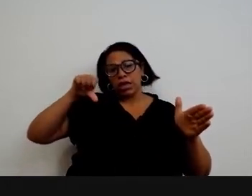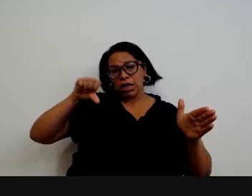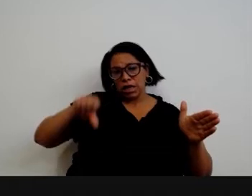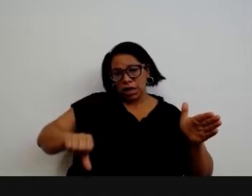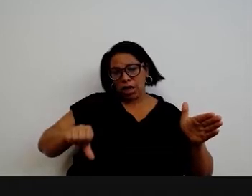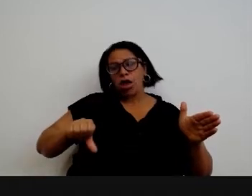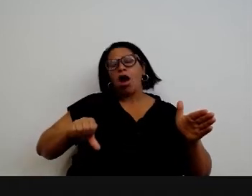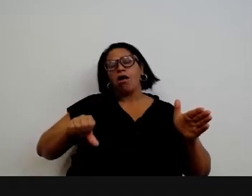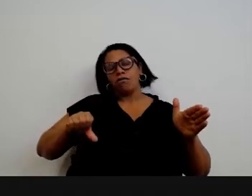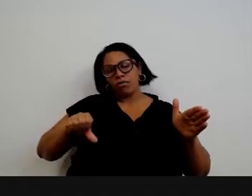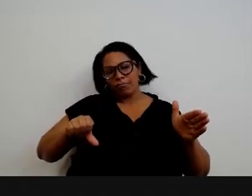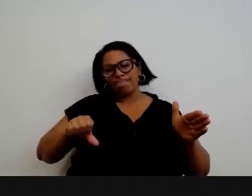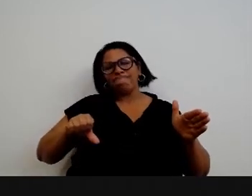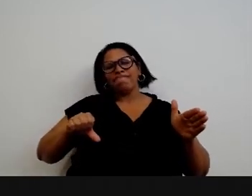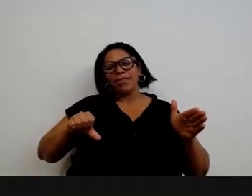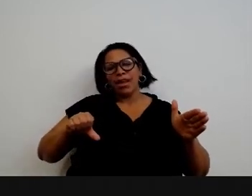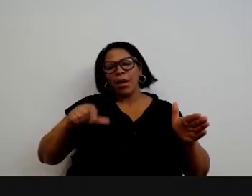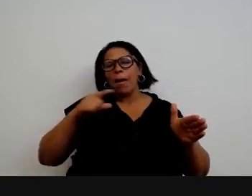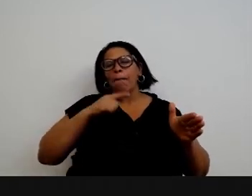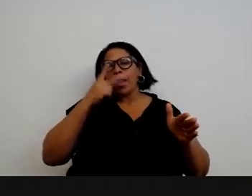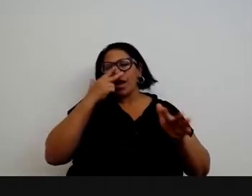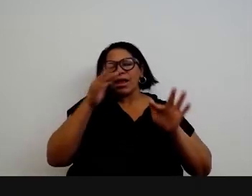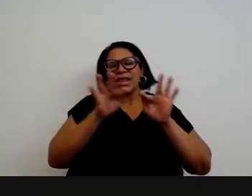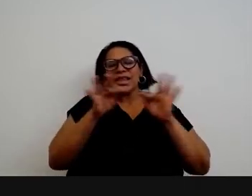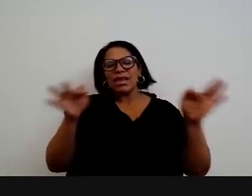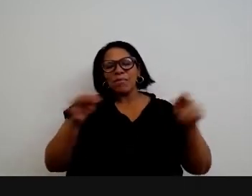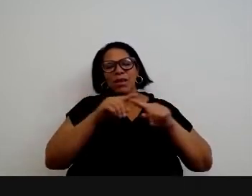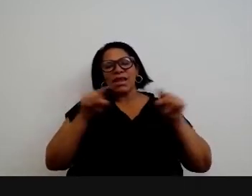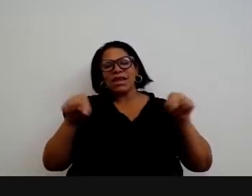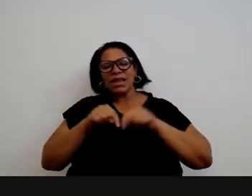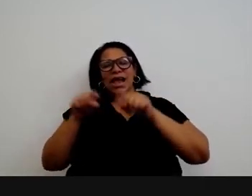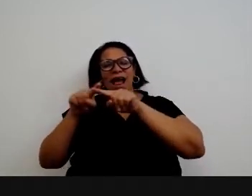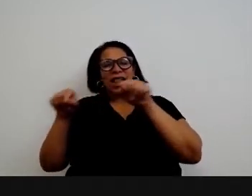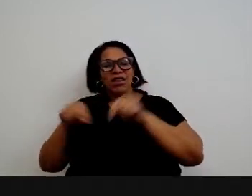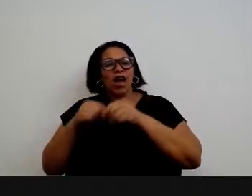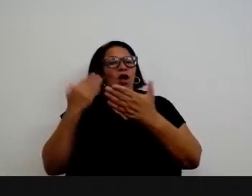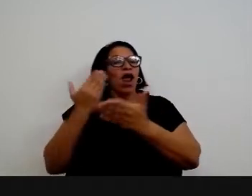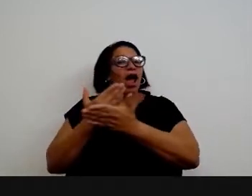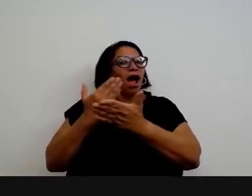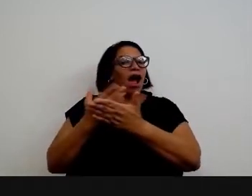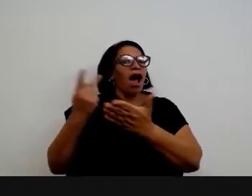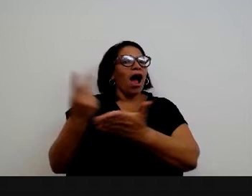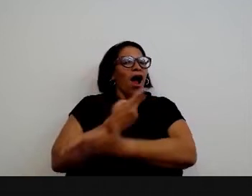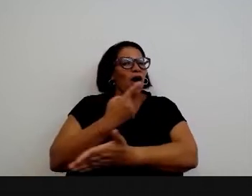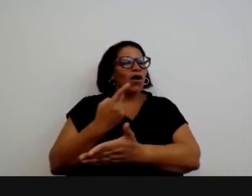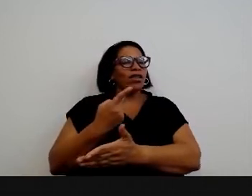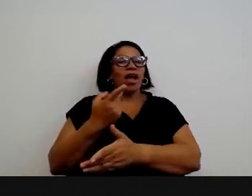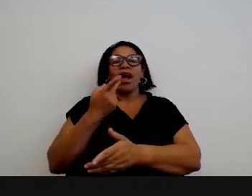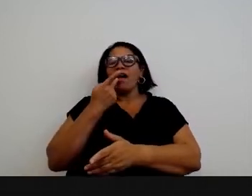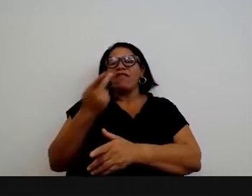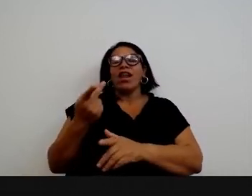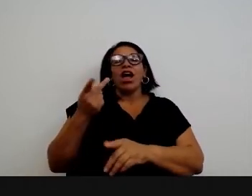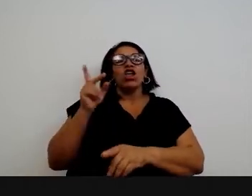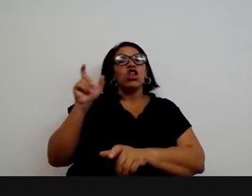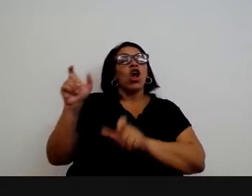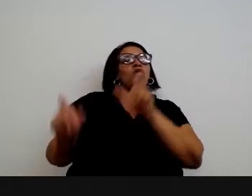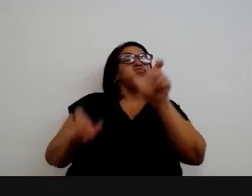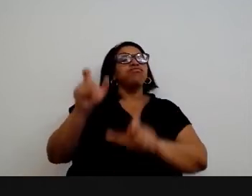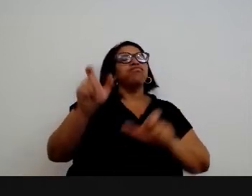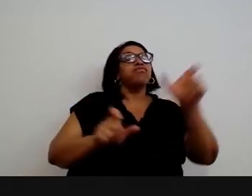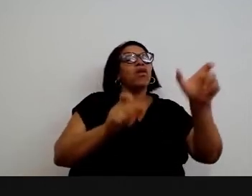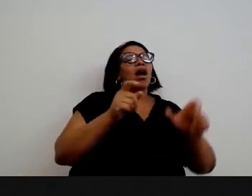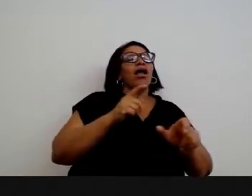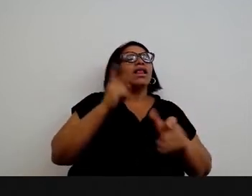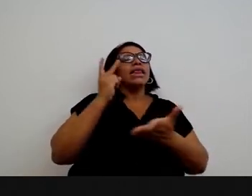Né? E acontecem coisas muito simples na sala de aula. Eu vou trazer uma fala da Ruth de novo. Não adianta fazer uma coisa e falar